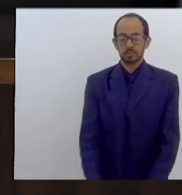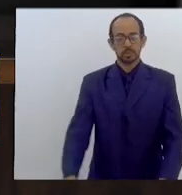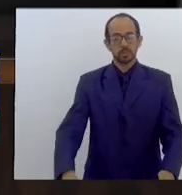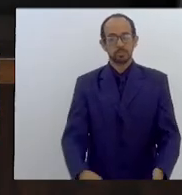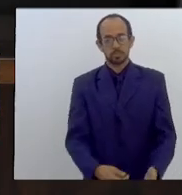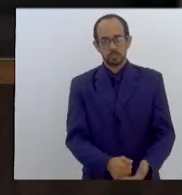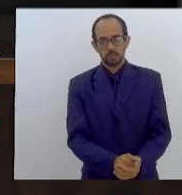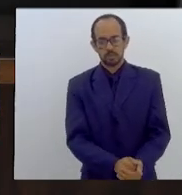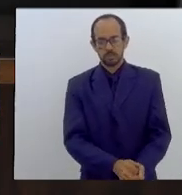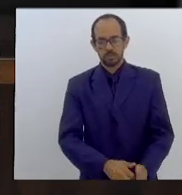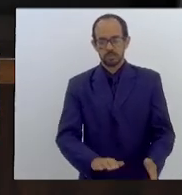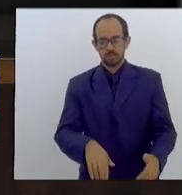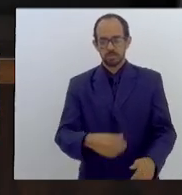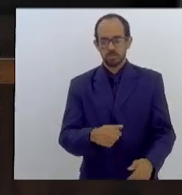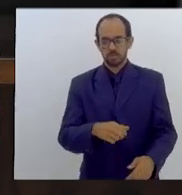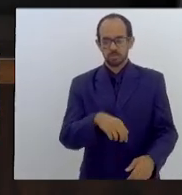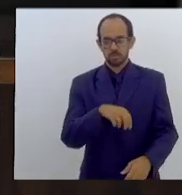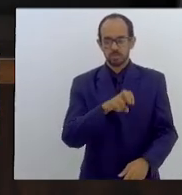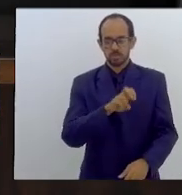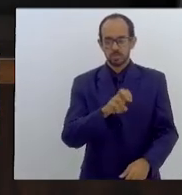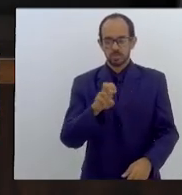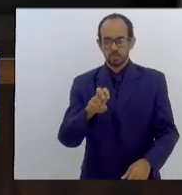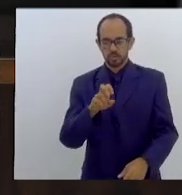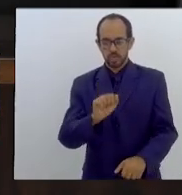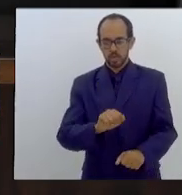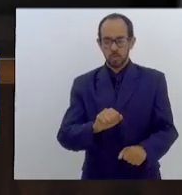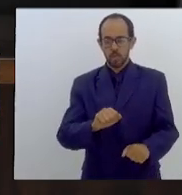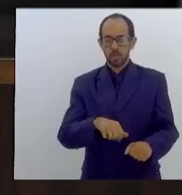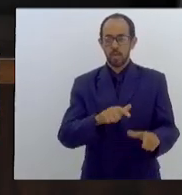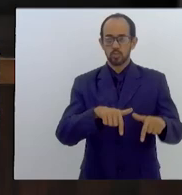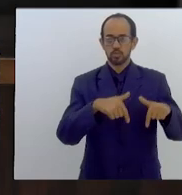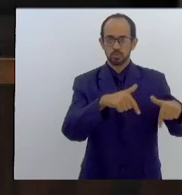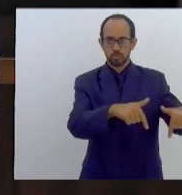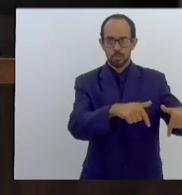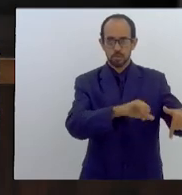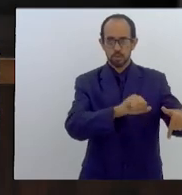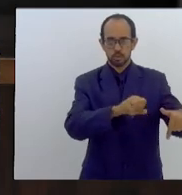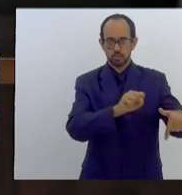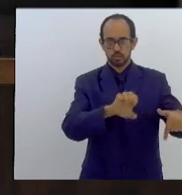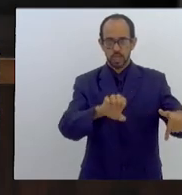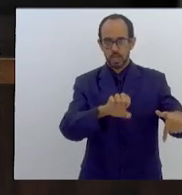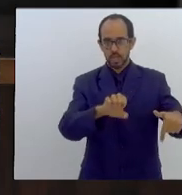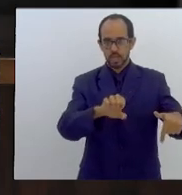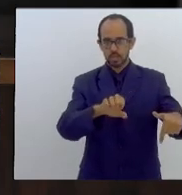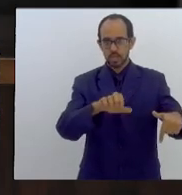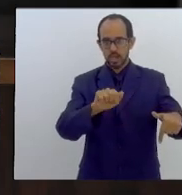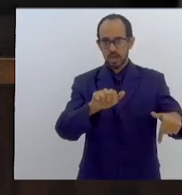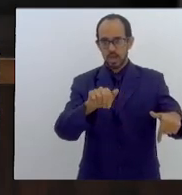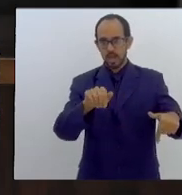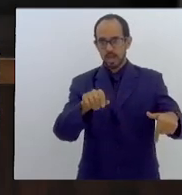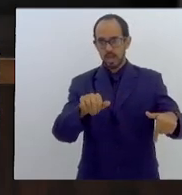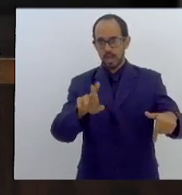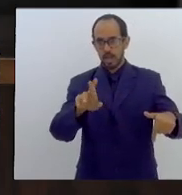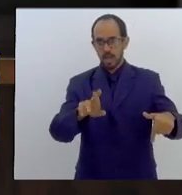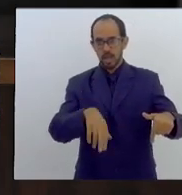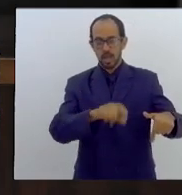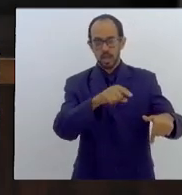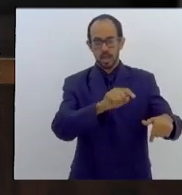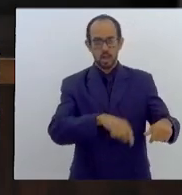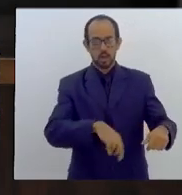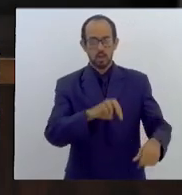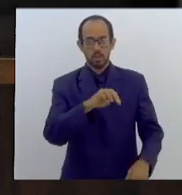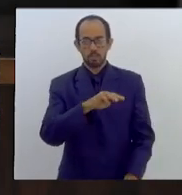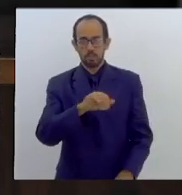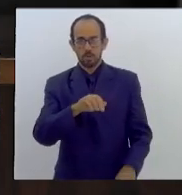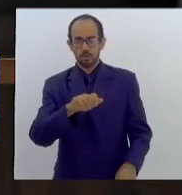de 22, de autoria do deputado Marcos Abraão, concede o diploma José de Alencar ao senhor Gustavo Madureira Fonseca. Aparecida a comissão de normas internas e